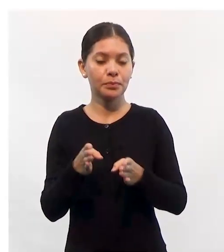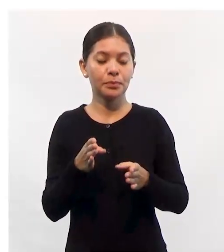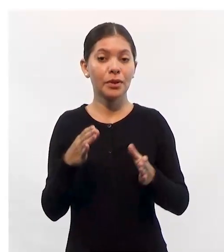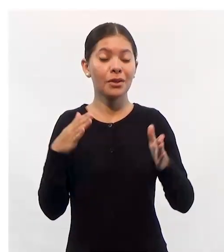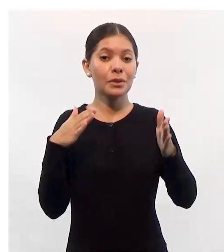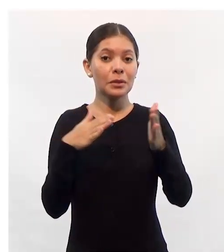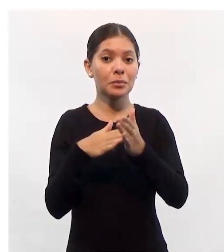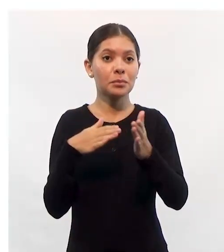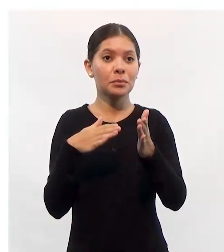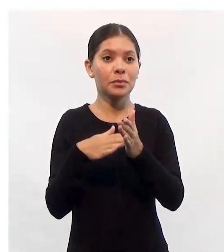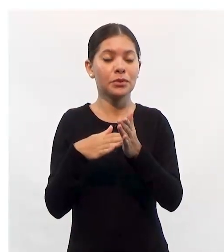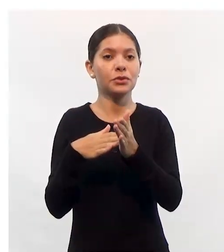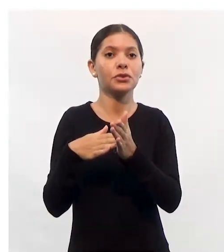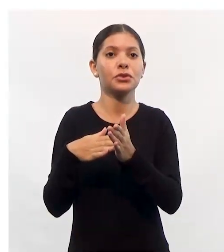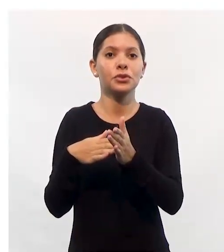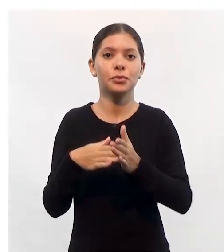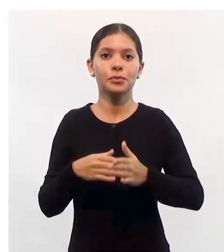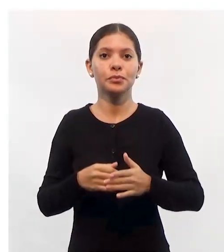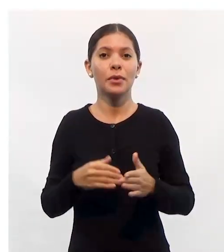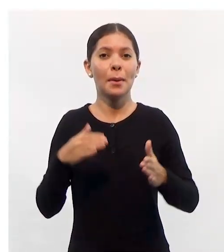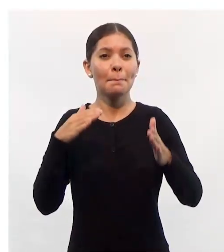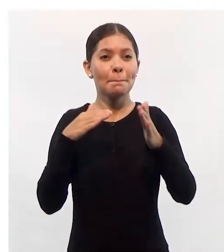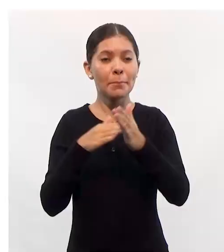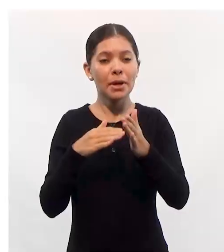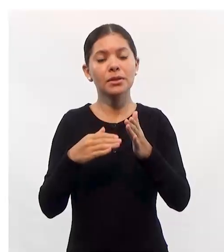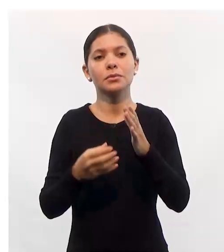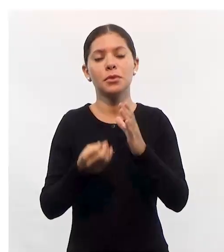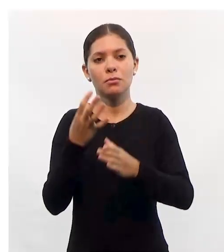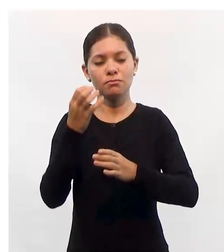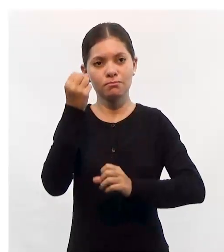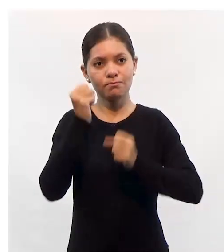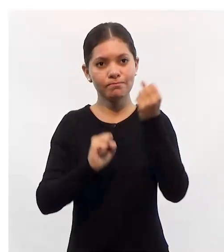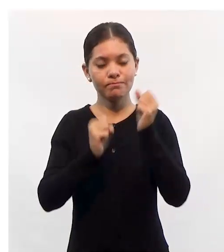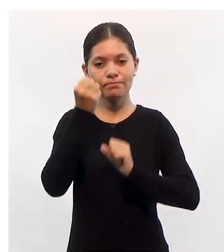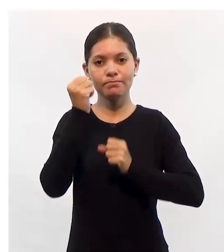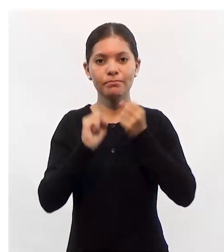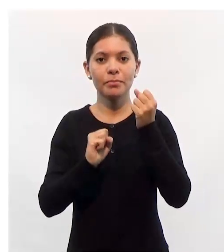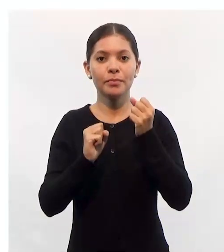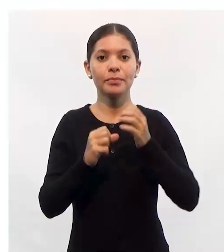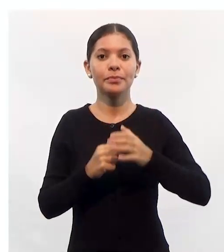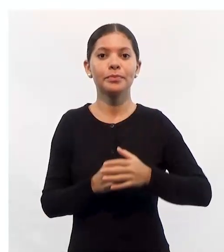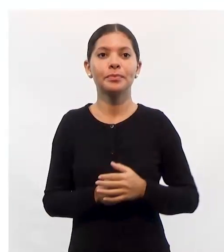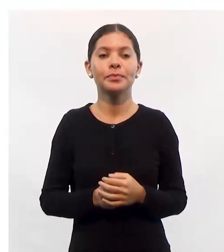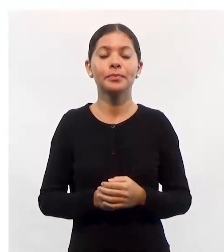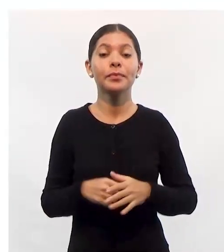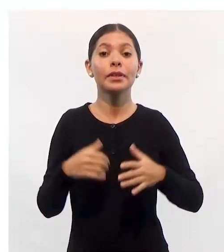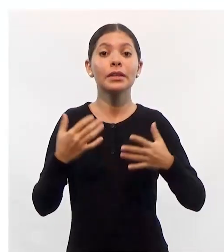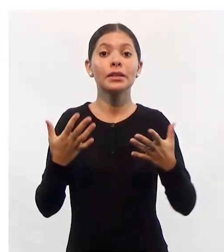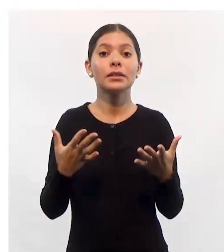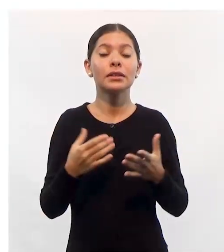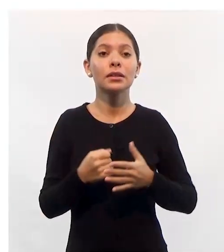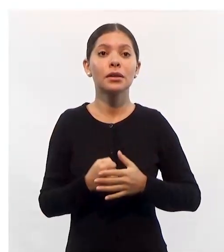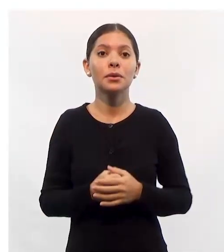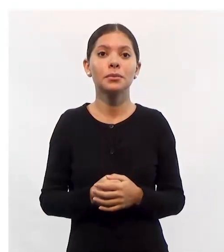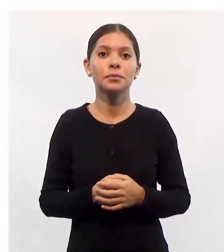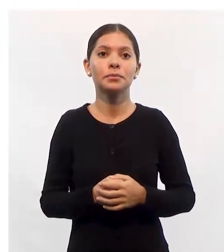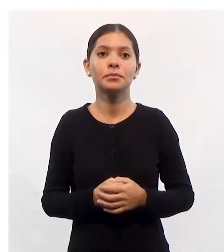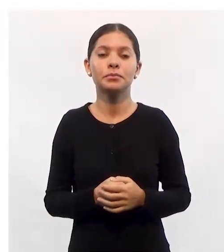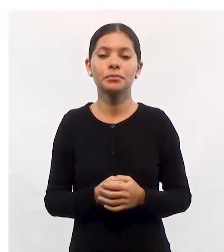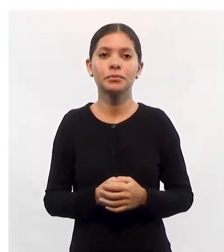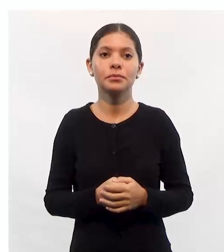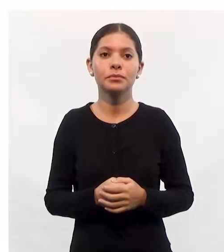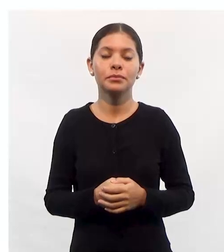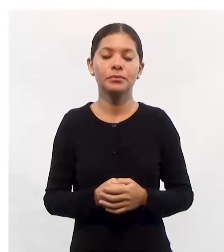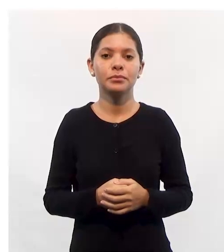instalada é o limite de produção ou capacidade máxima de produção que uma fábrica tem. Então, a capacidade